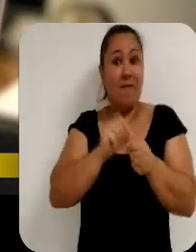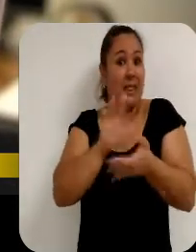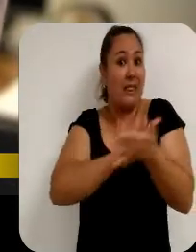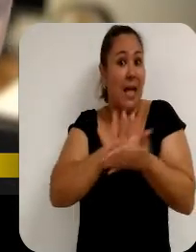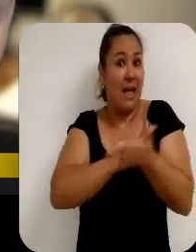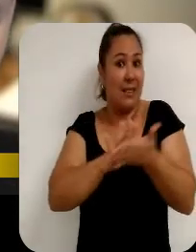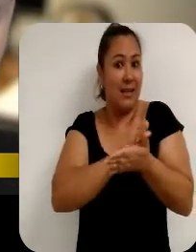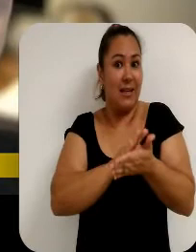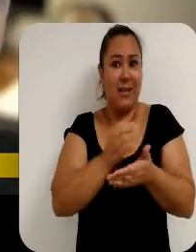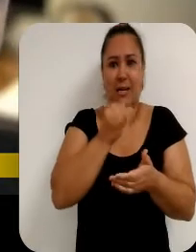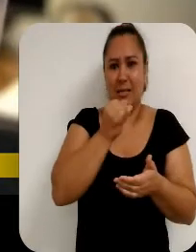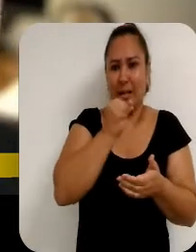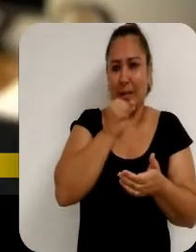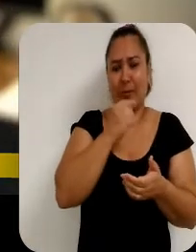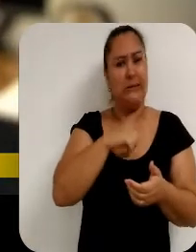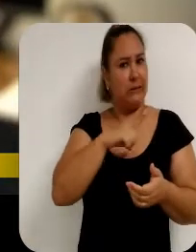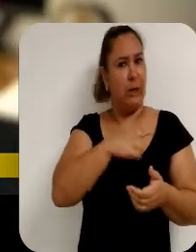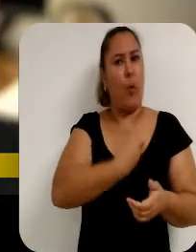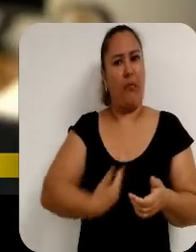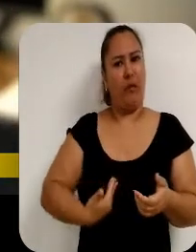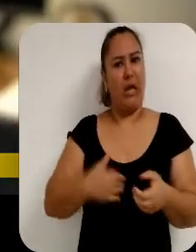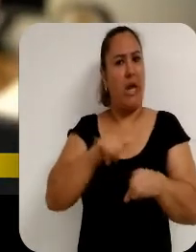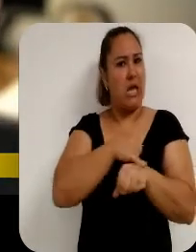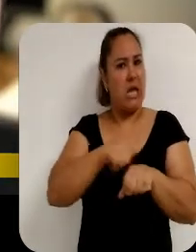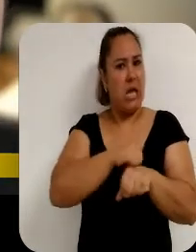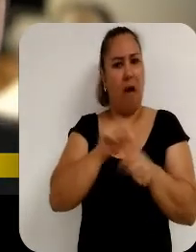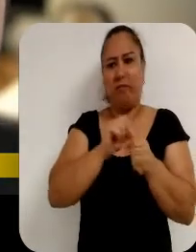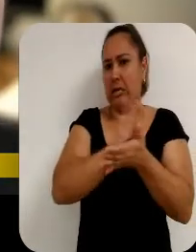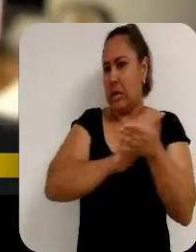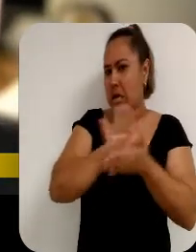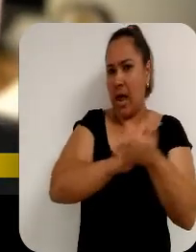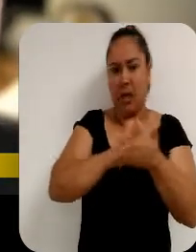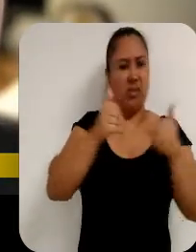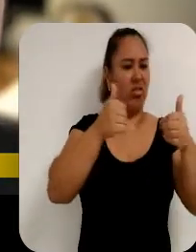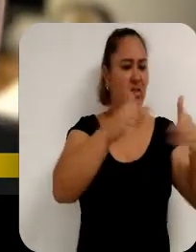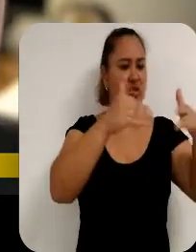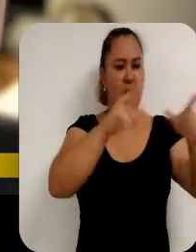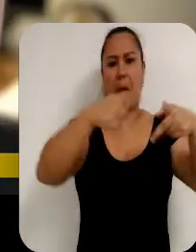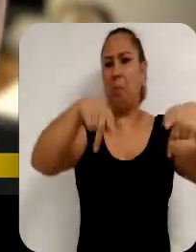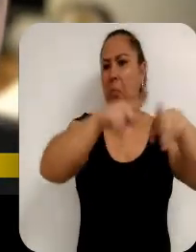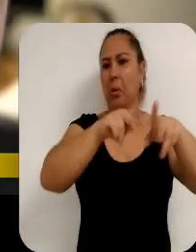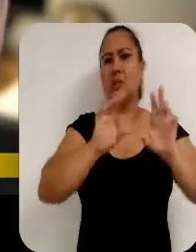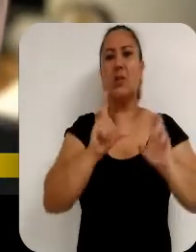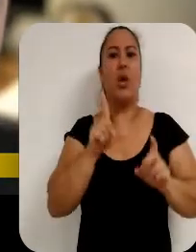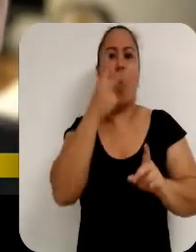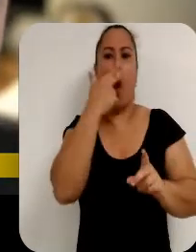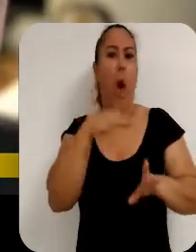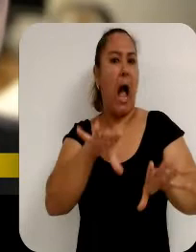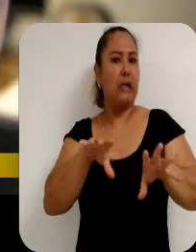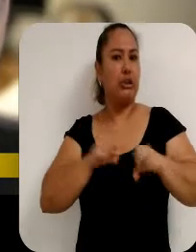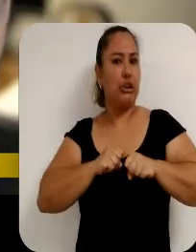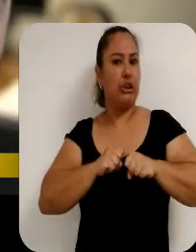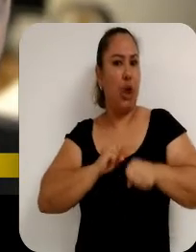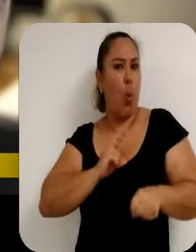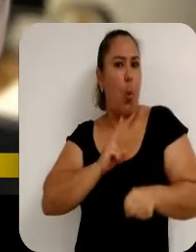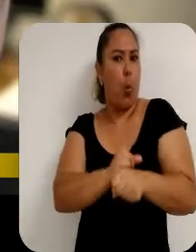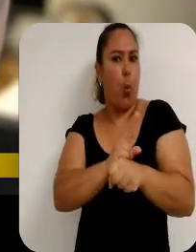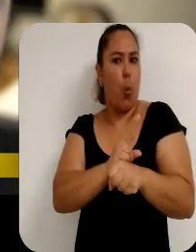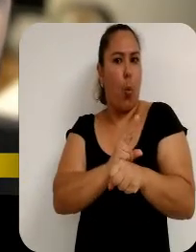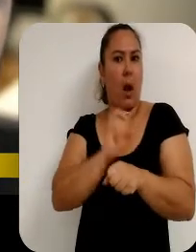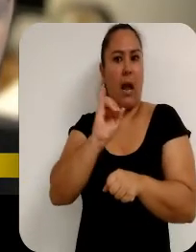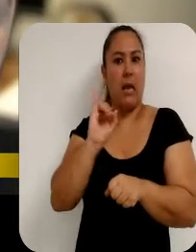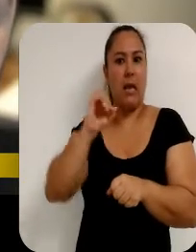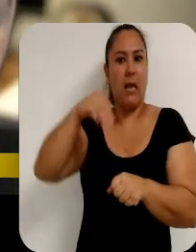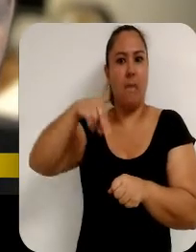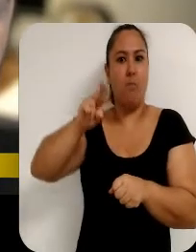estavam esperando, que era não fazer nada e deixar as pessoas ficarem imunes, eles teriam 80% do país com o coronavírus.